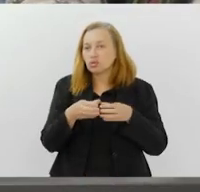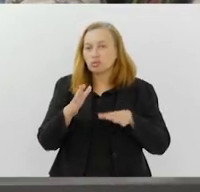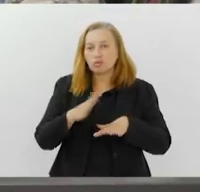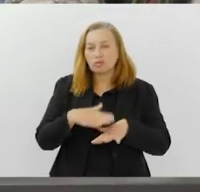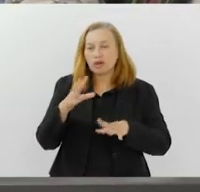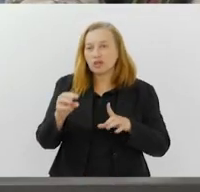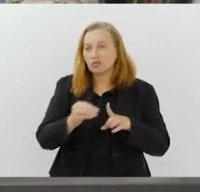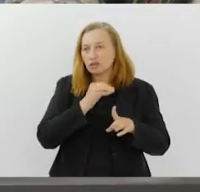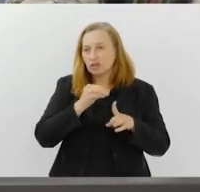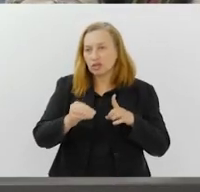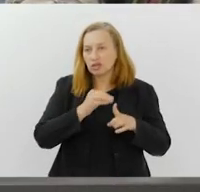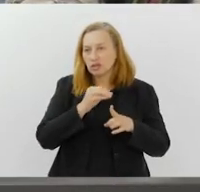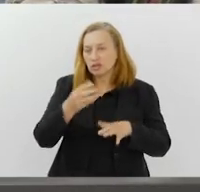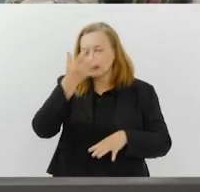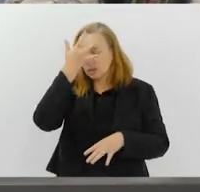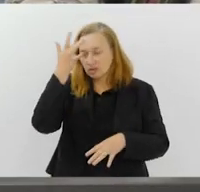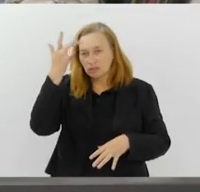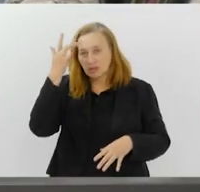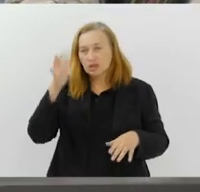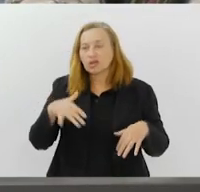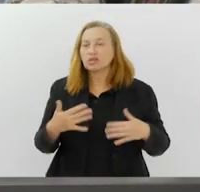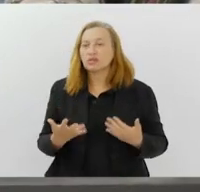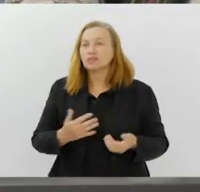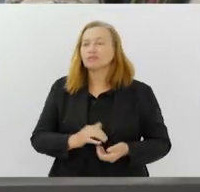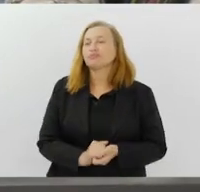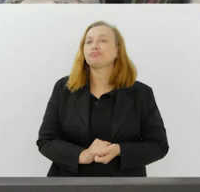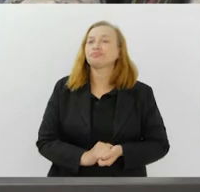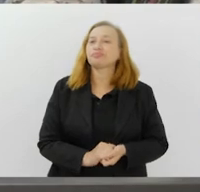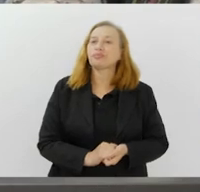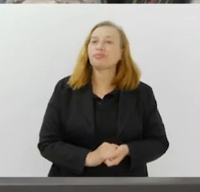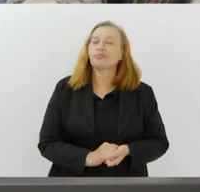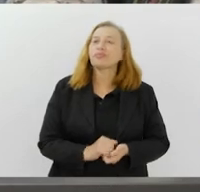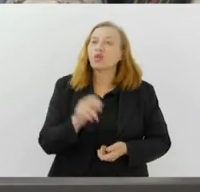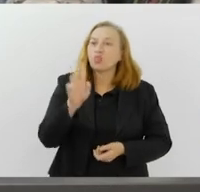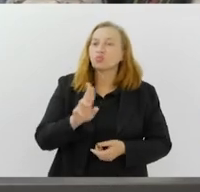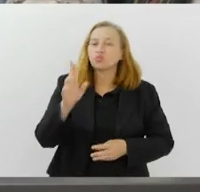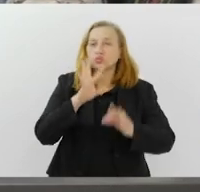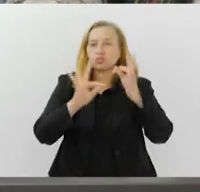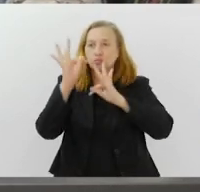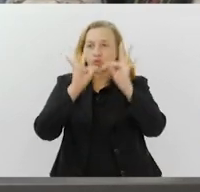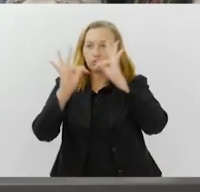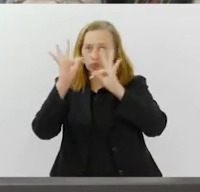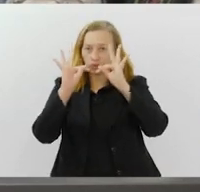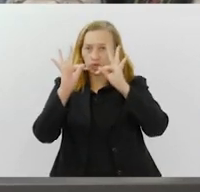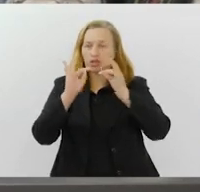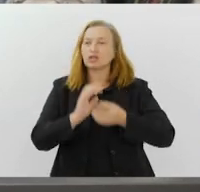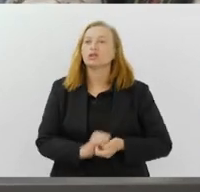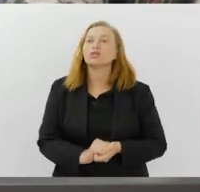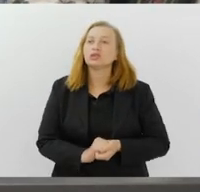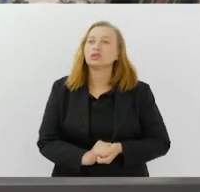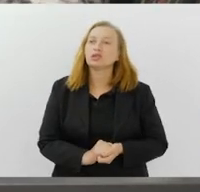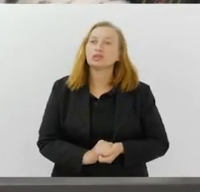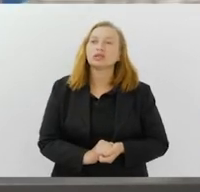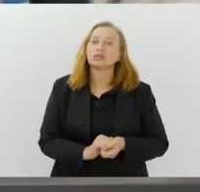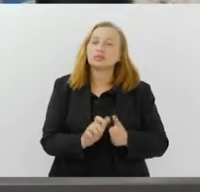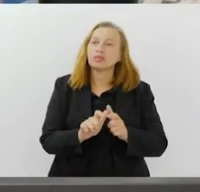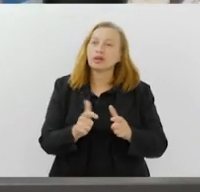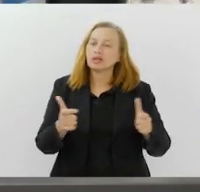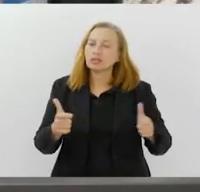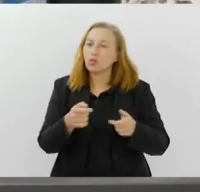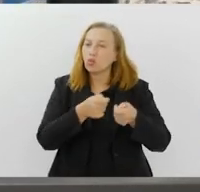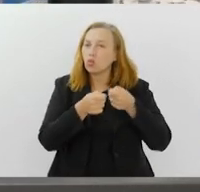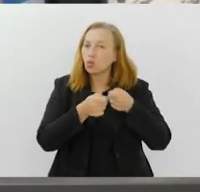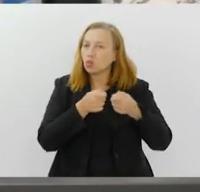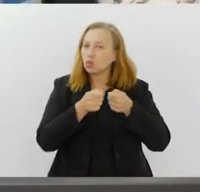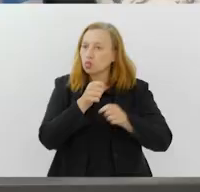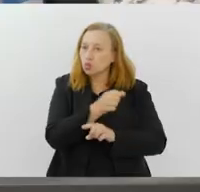vulneráveis de saúde mental ou seja essa o uso da tecnologia para a para ampliar o controle